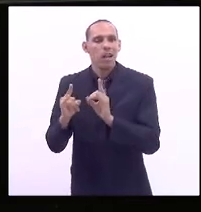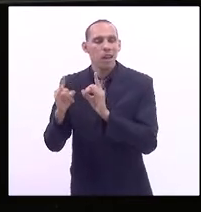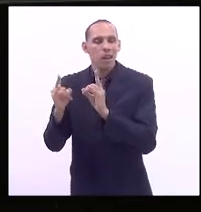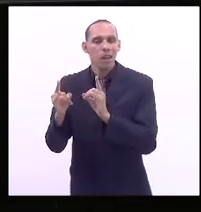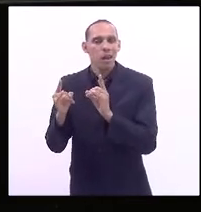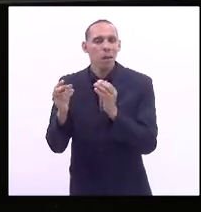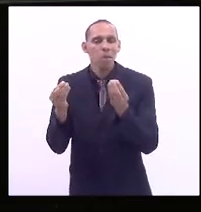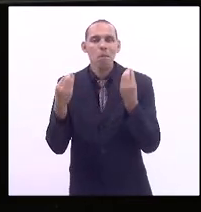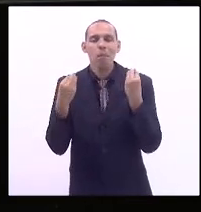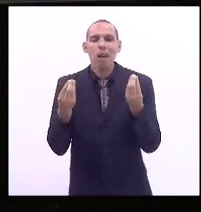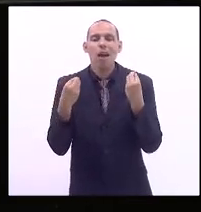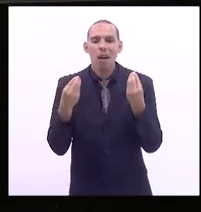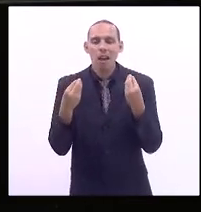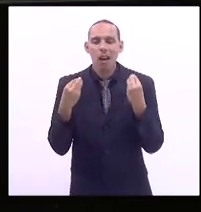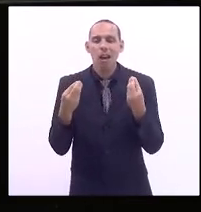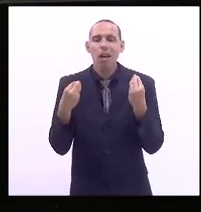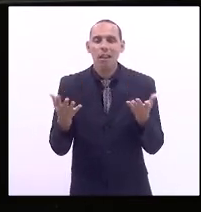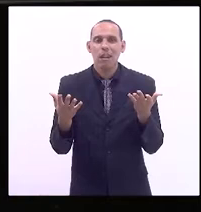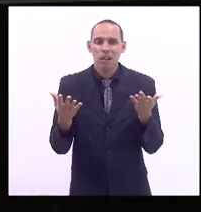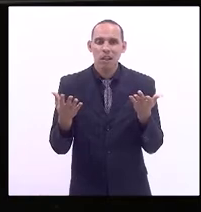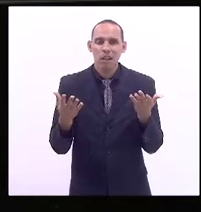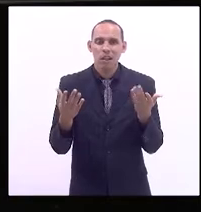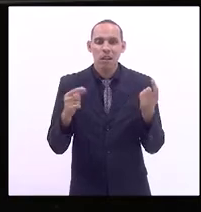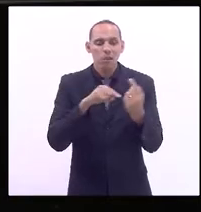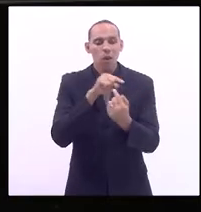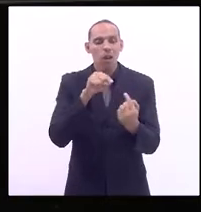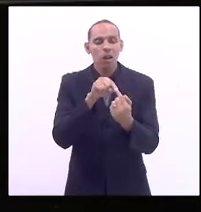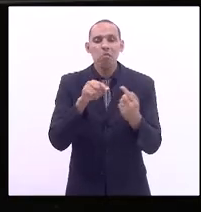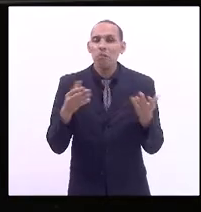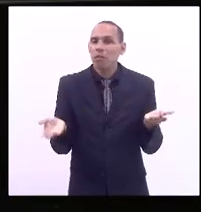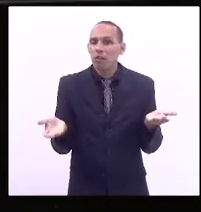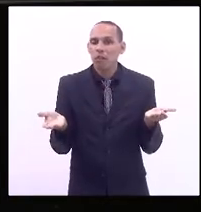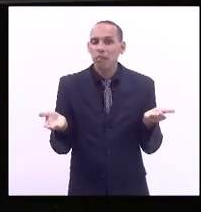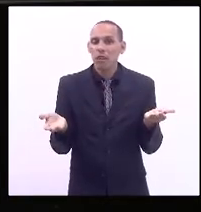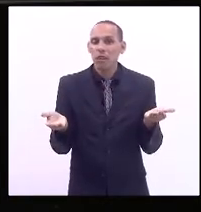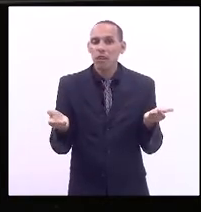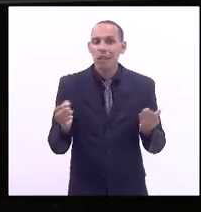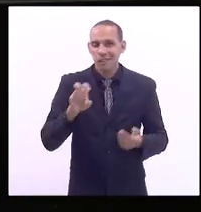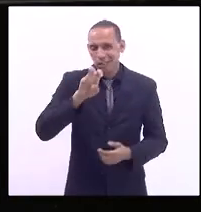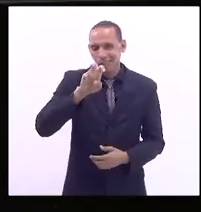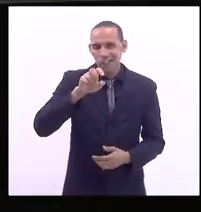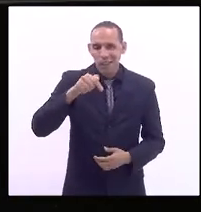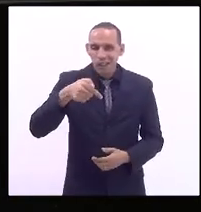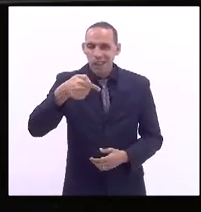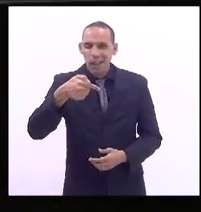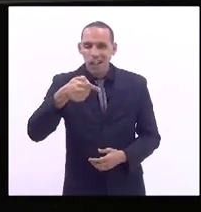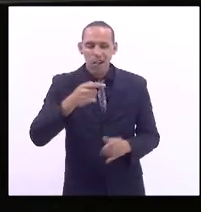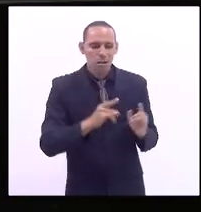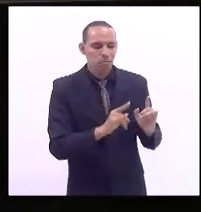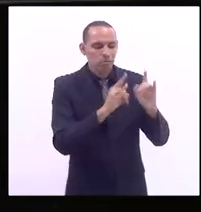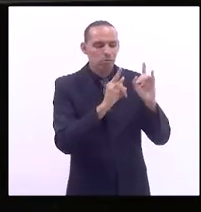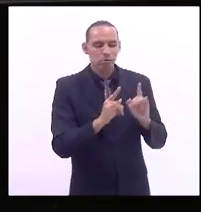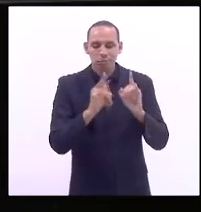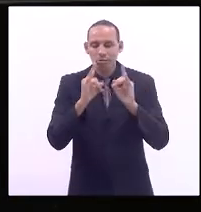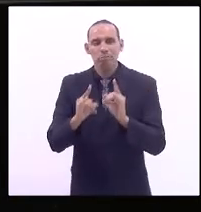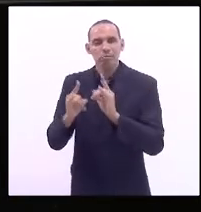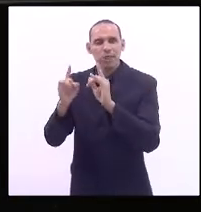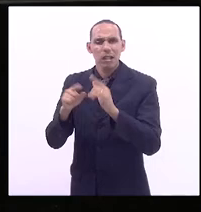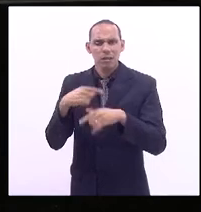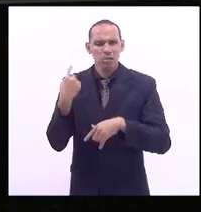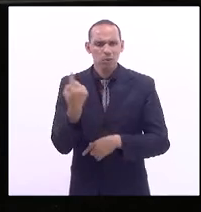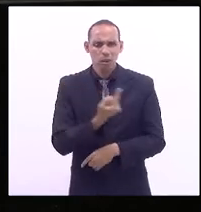e para que com que finalidade de ident 57 móveis nós fizemos um